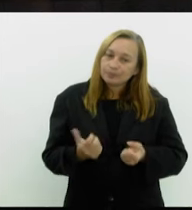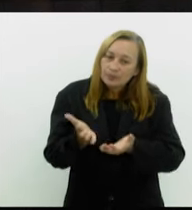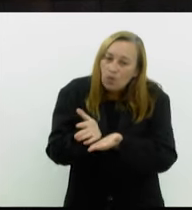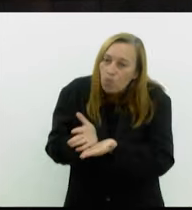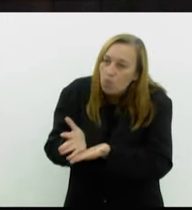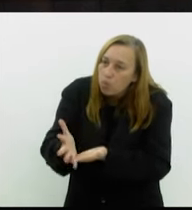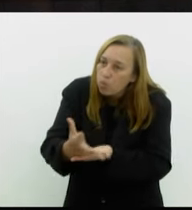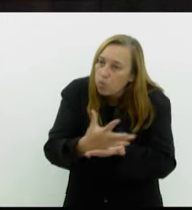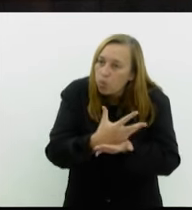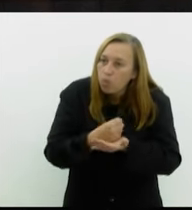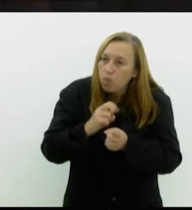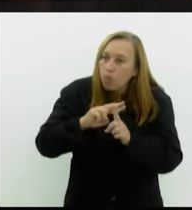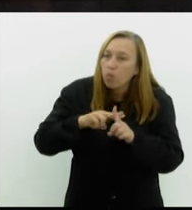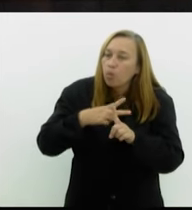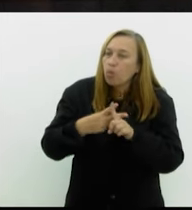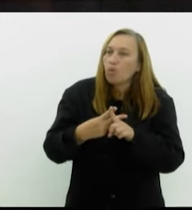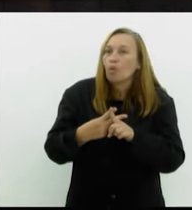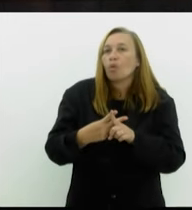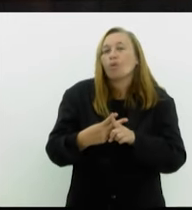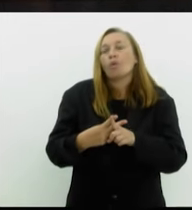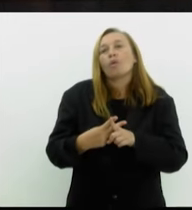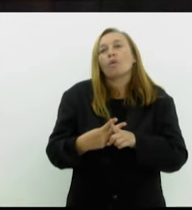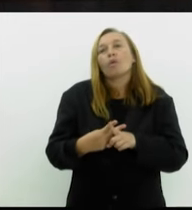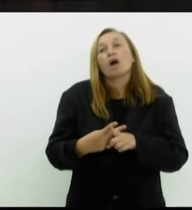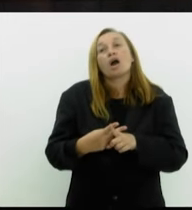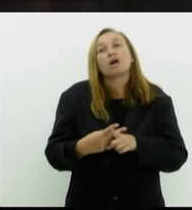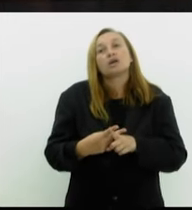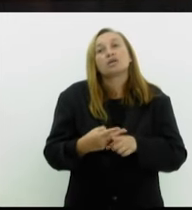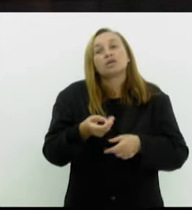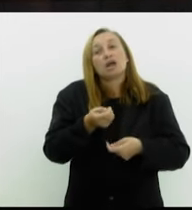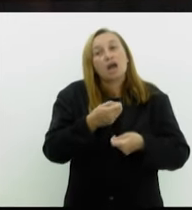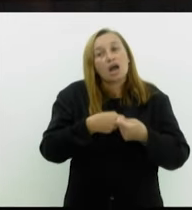arrecadação e seja mais austero na gestão,